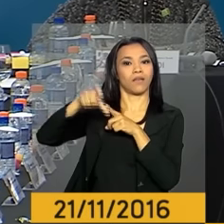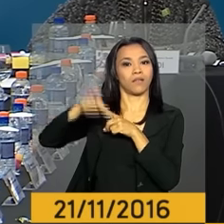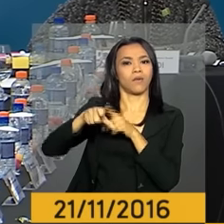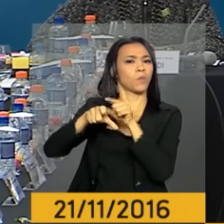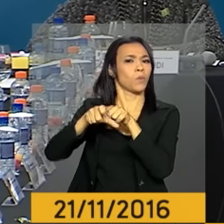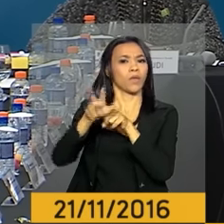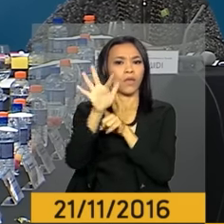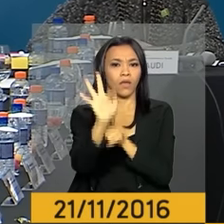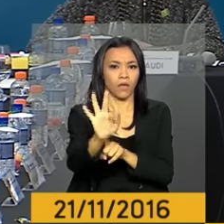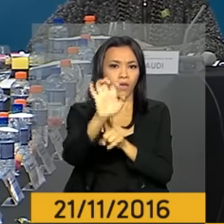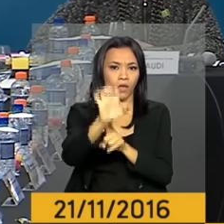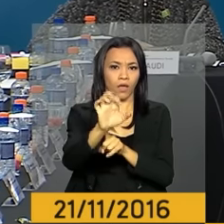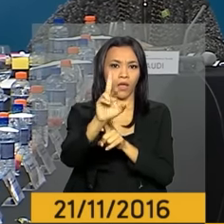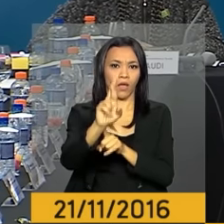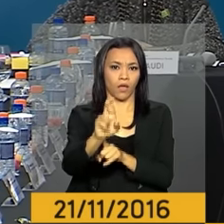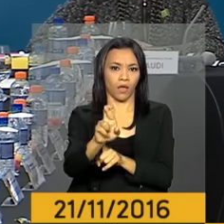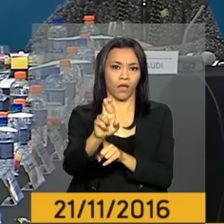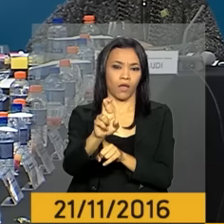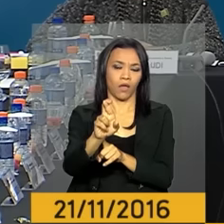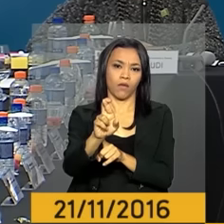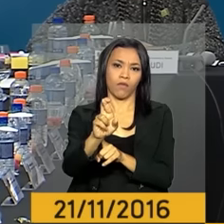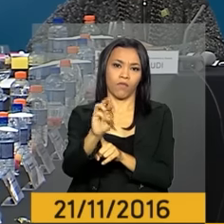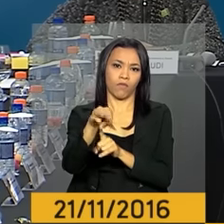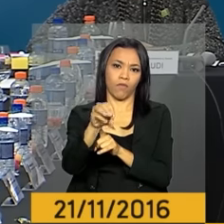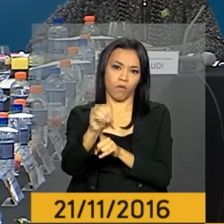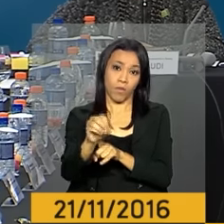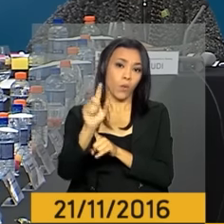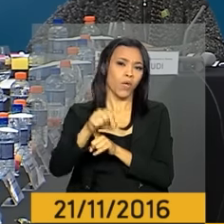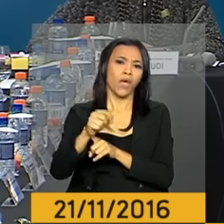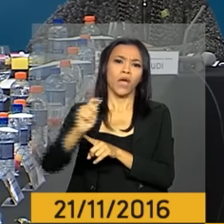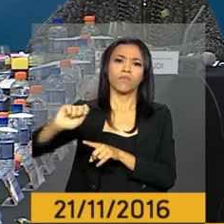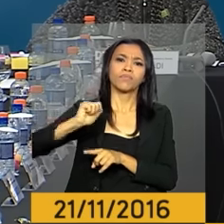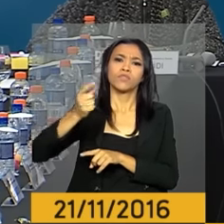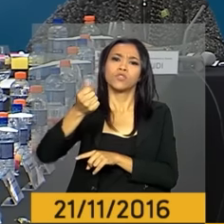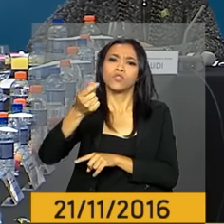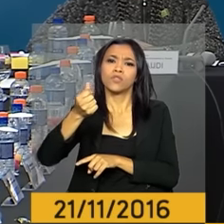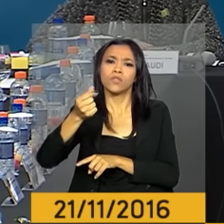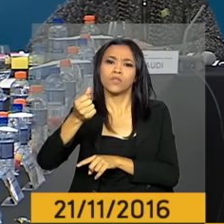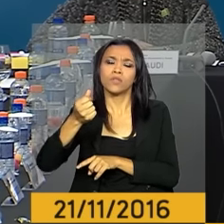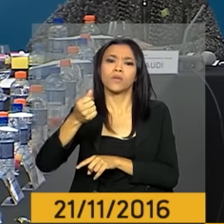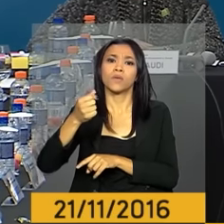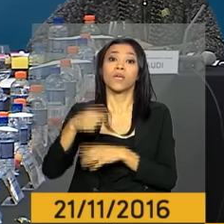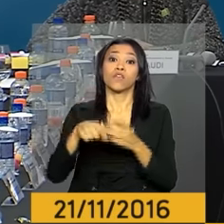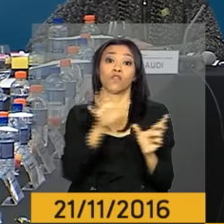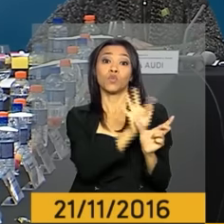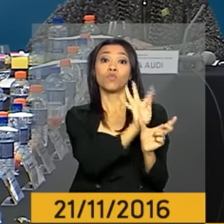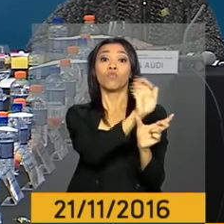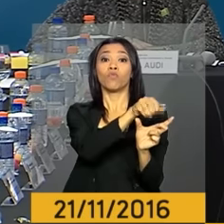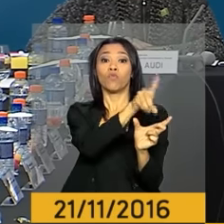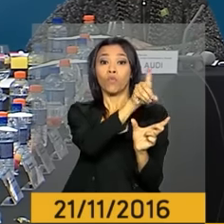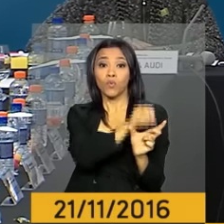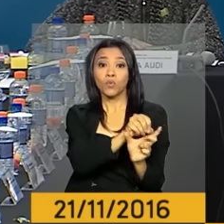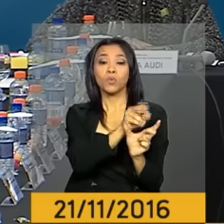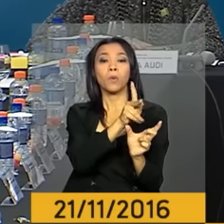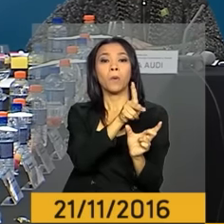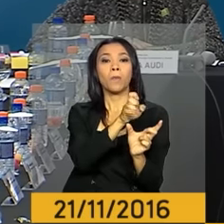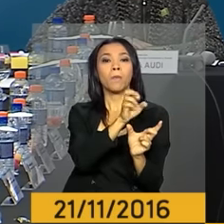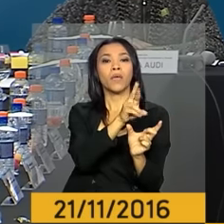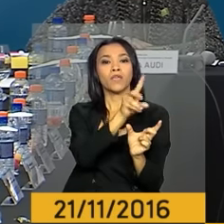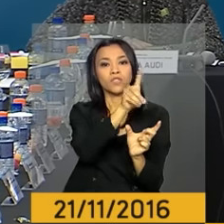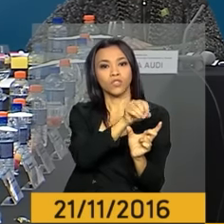de R$ 5 mil, ou um pouco mais, não é? A fundo perdido, que as pessoas que ganham até